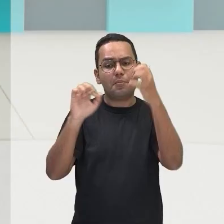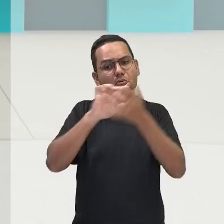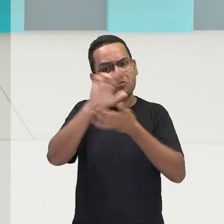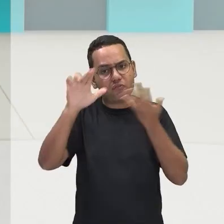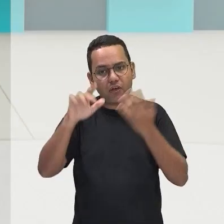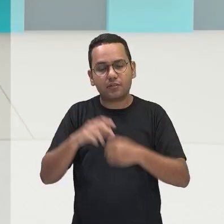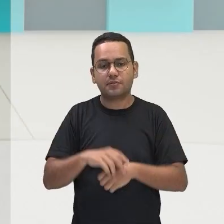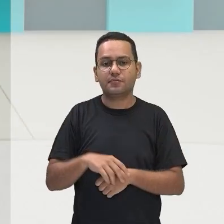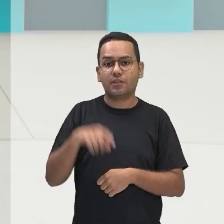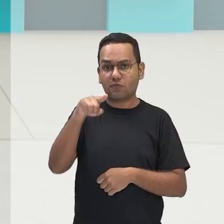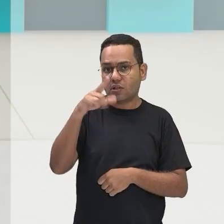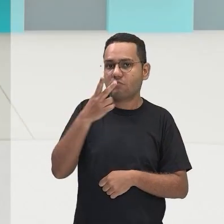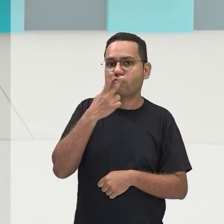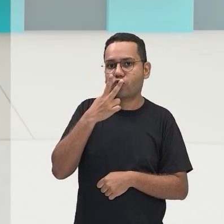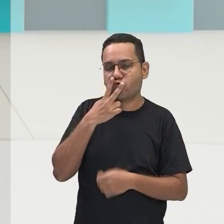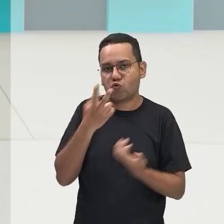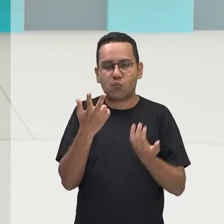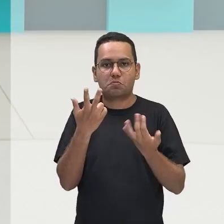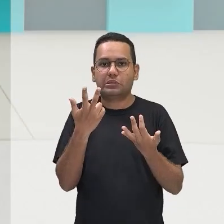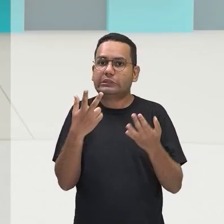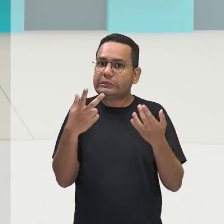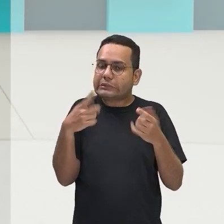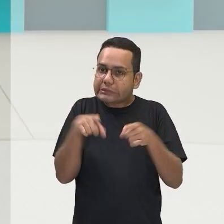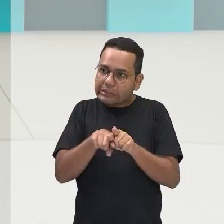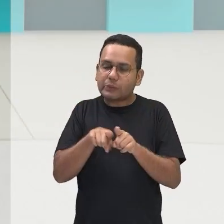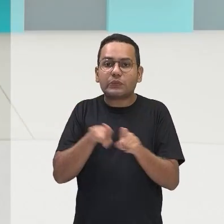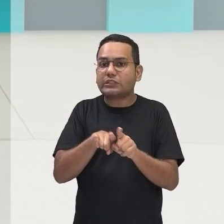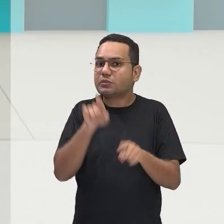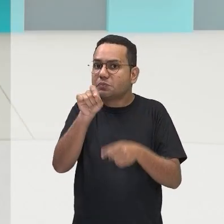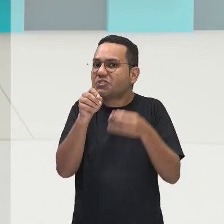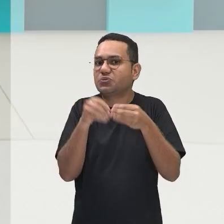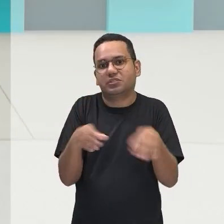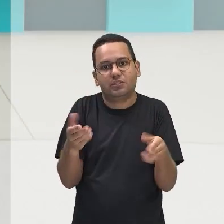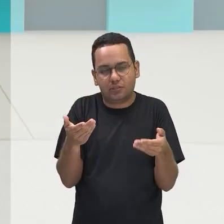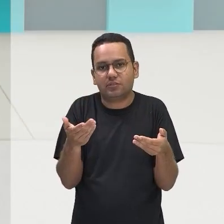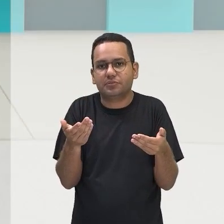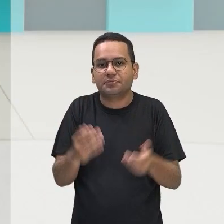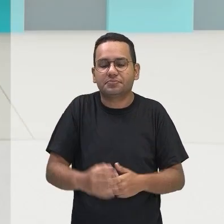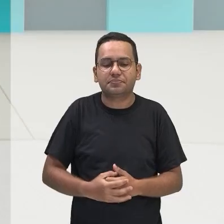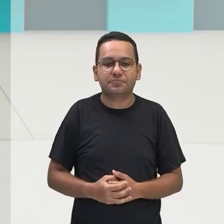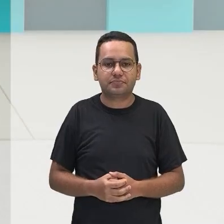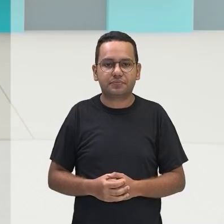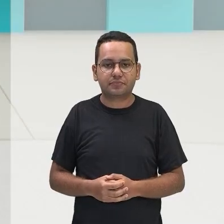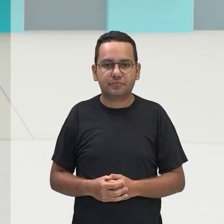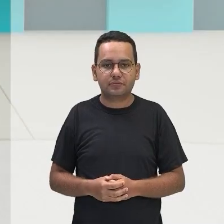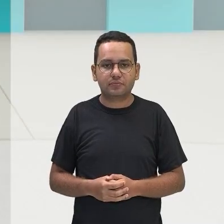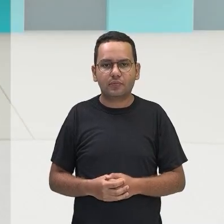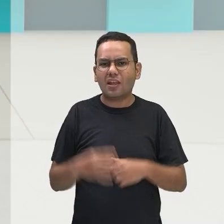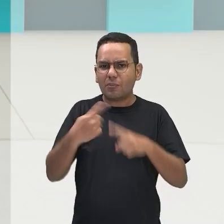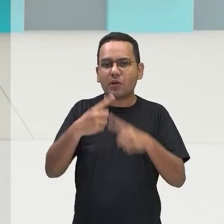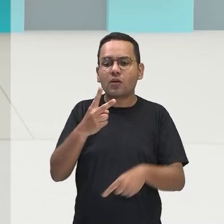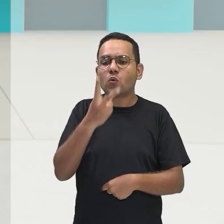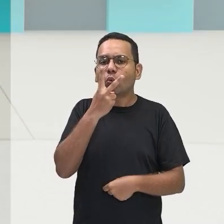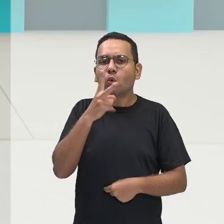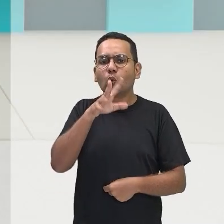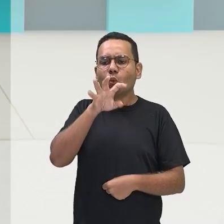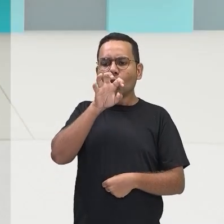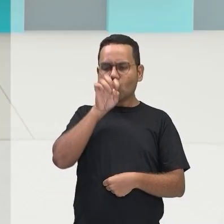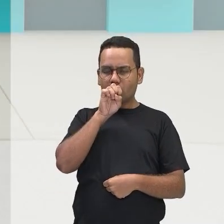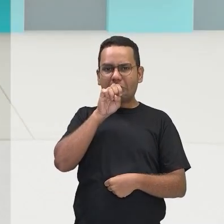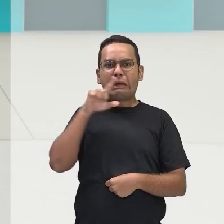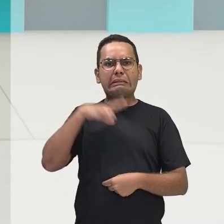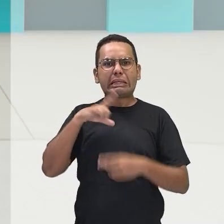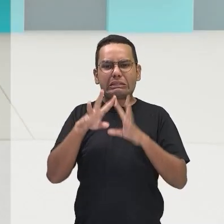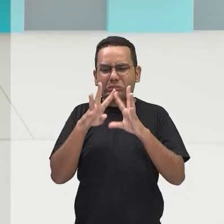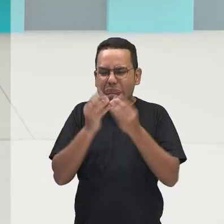está contribuindo para que esse sistema circulatório seja danificado. As toxinas que tem no cigarro não ficam só